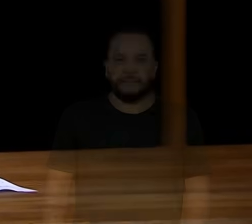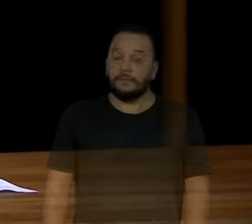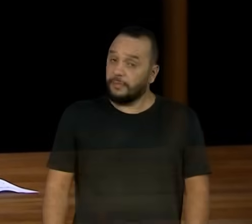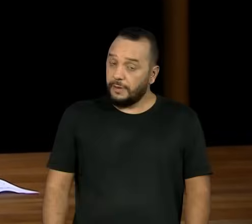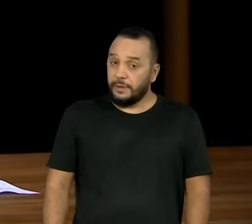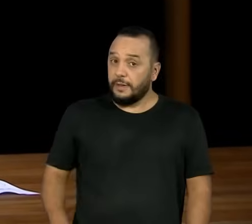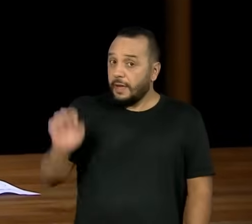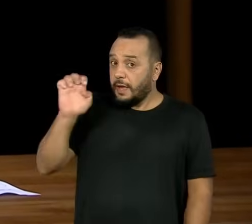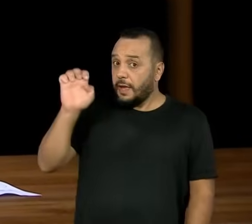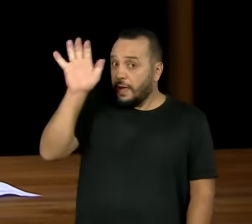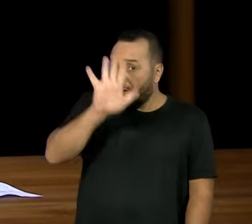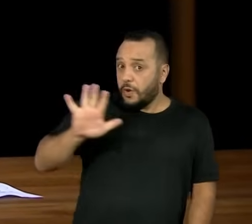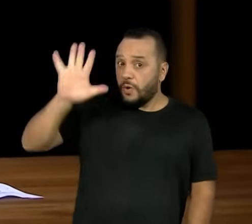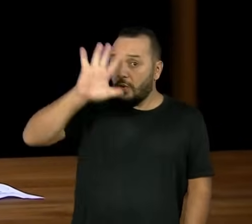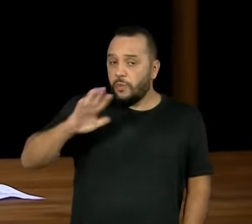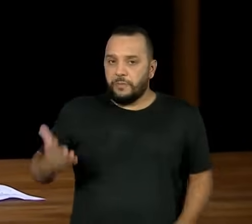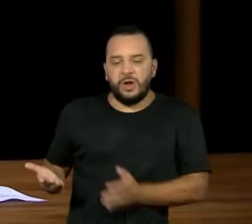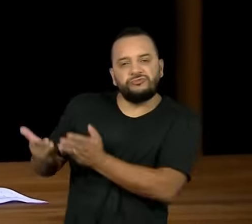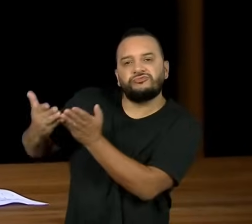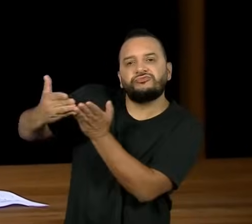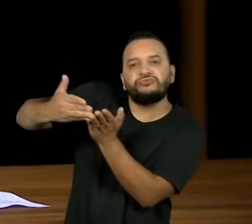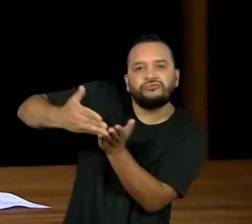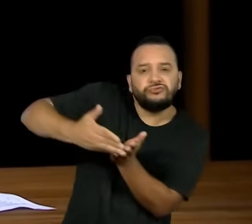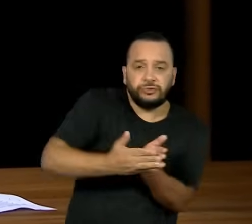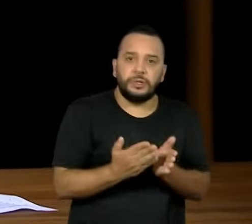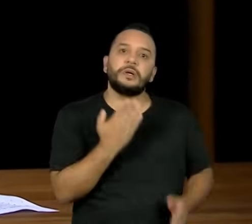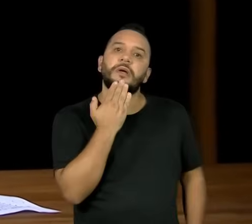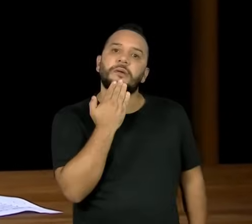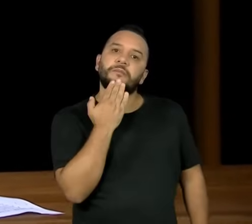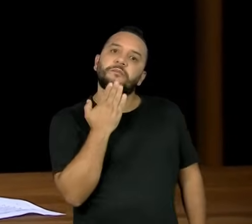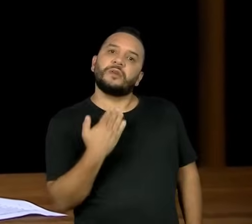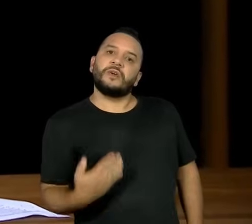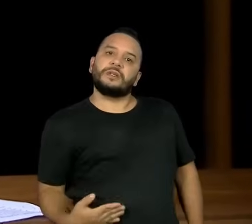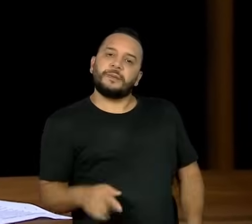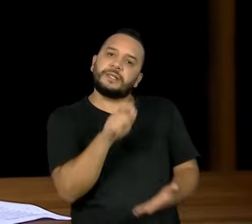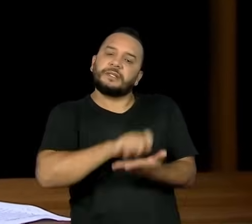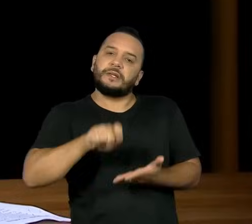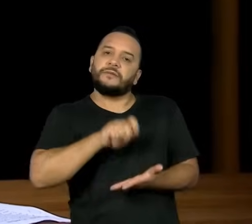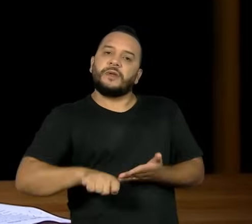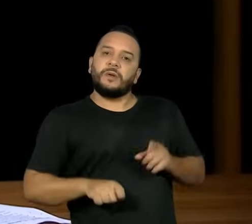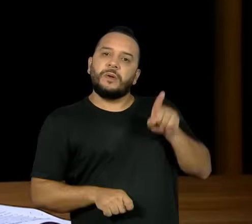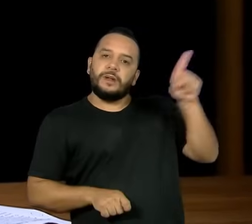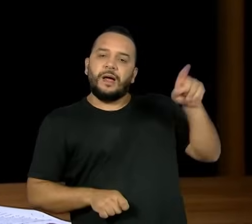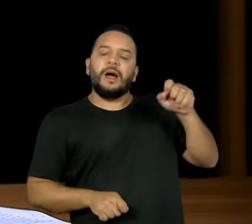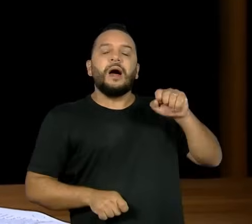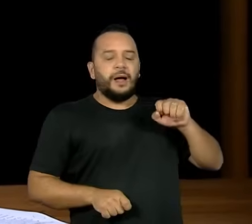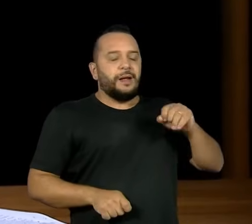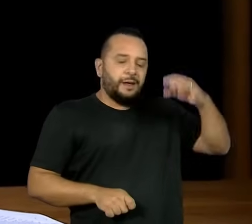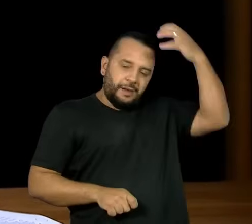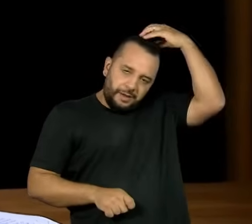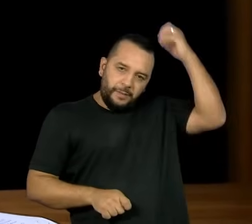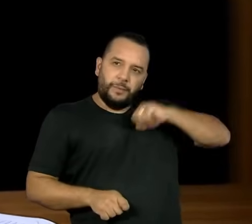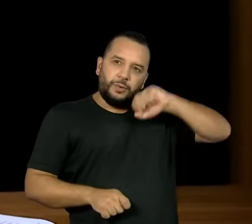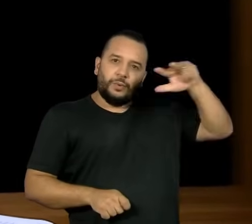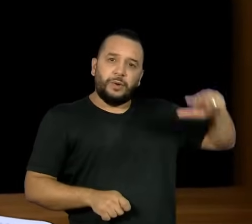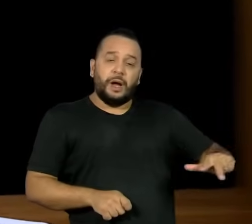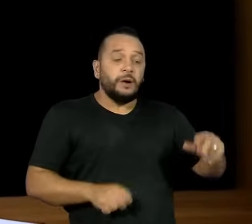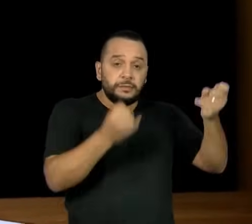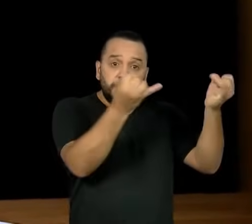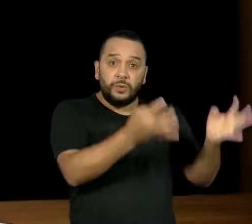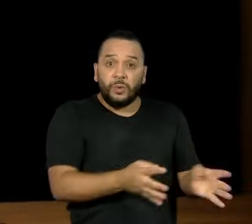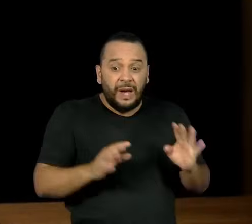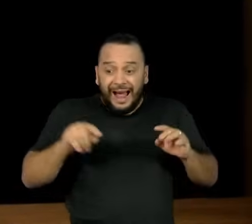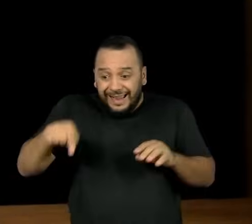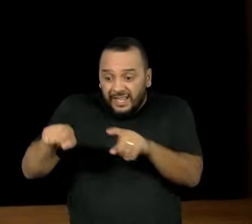Quando os europeus aqui chegaram, Pero Vaz Caminha escreveu ao rei de Portugal assim: nesta terra em se plantando tudo